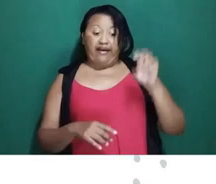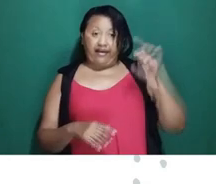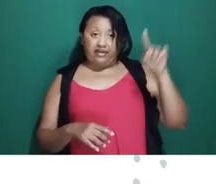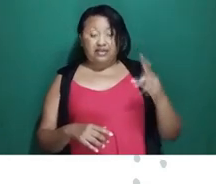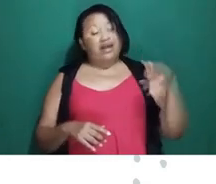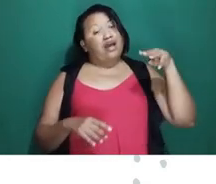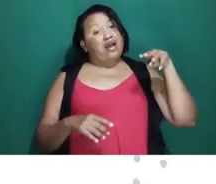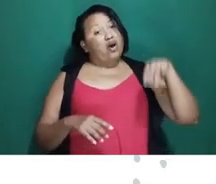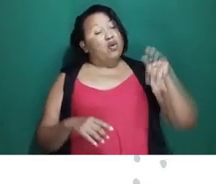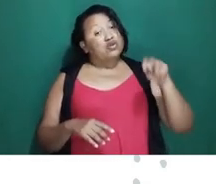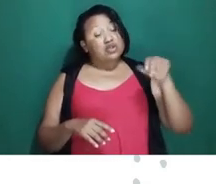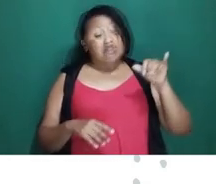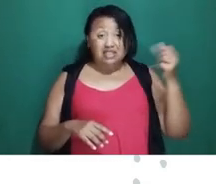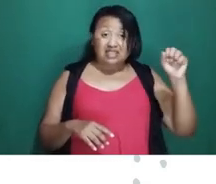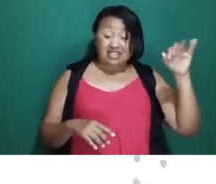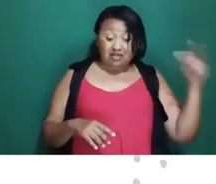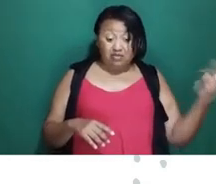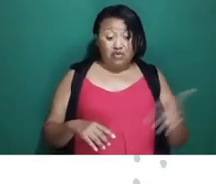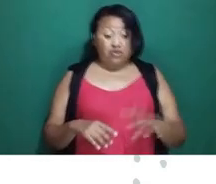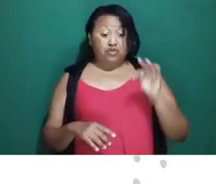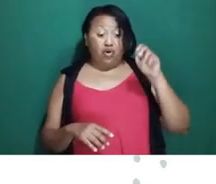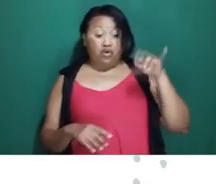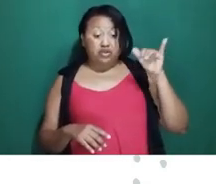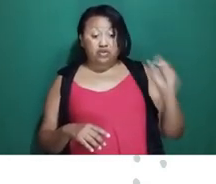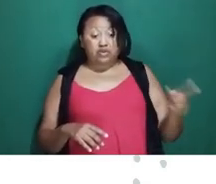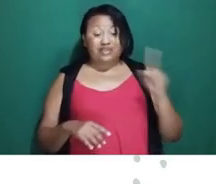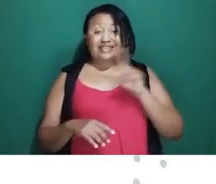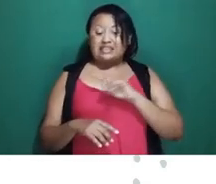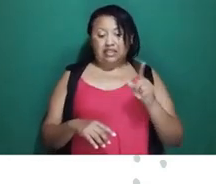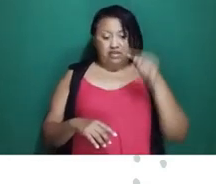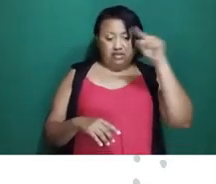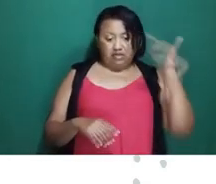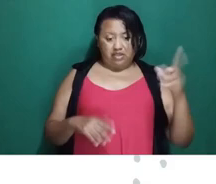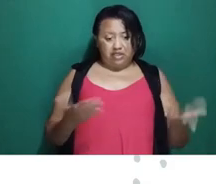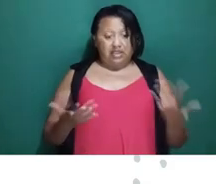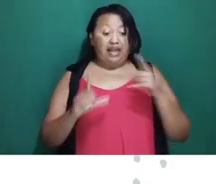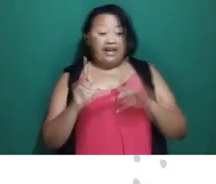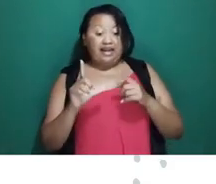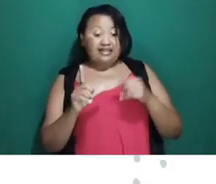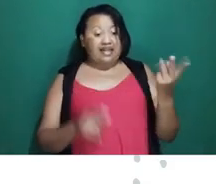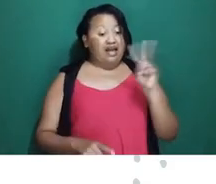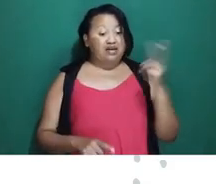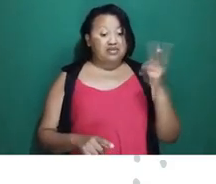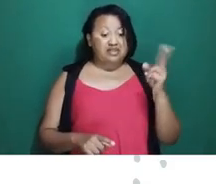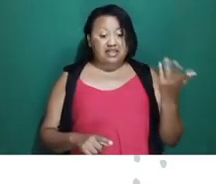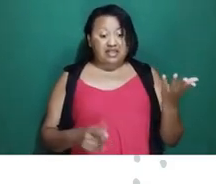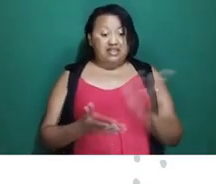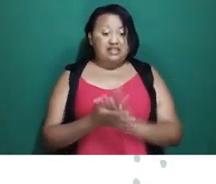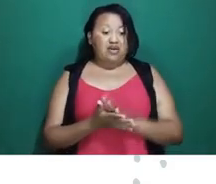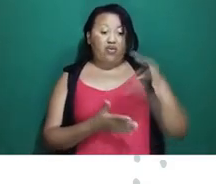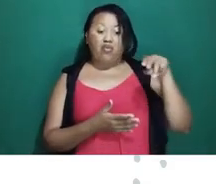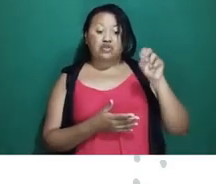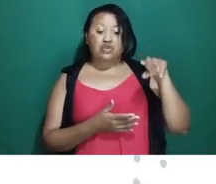não é uma paroxítona que recebe sinal gráfico letra de Anderson monossílabstonicos apenas